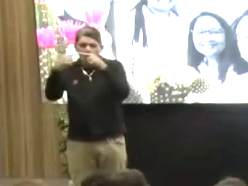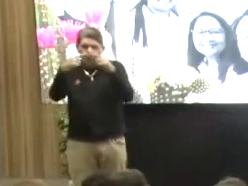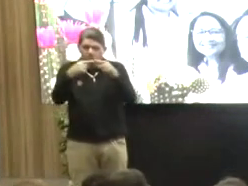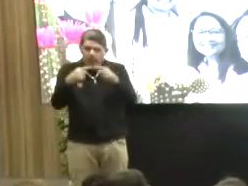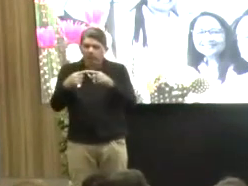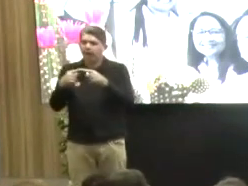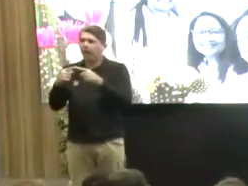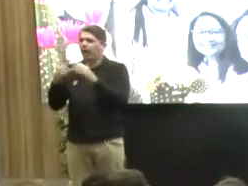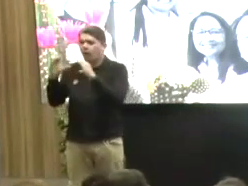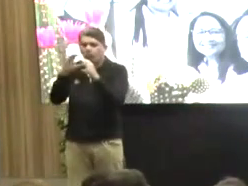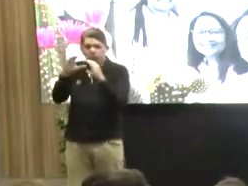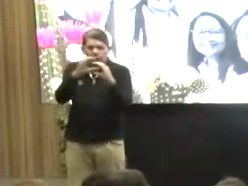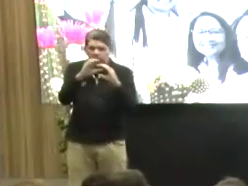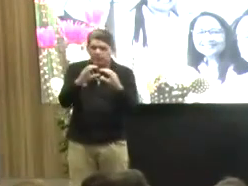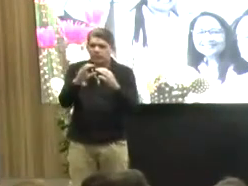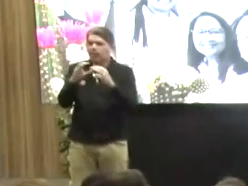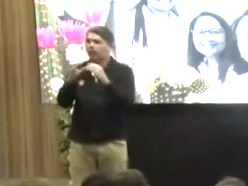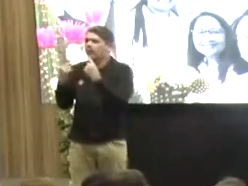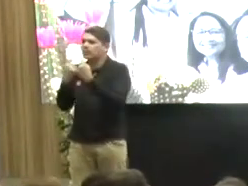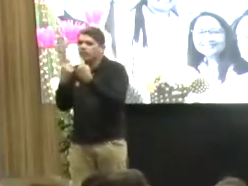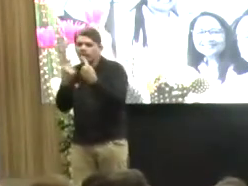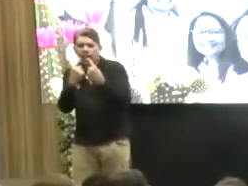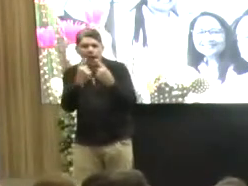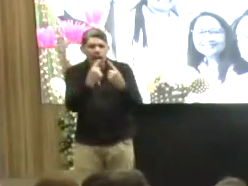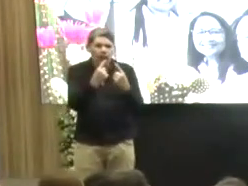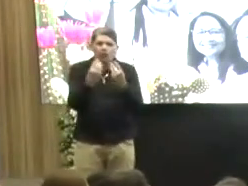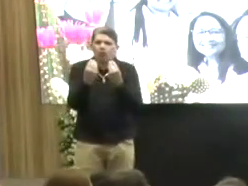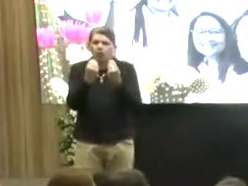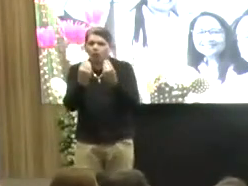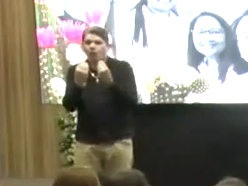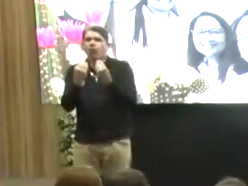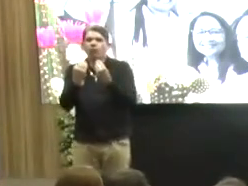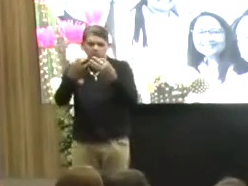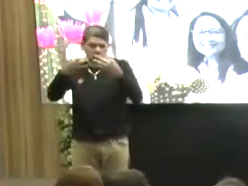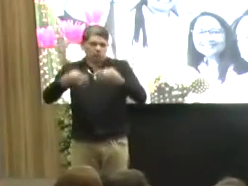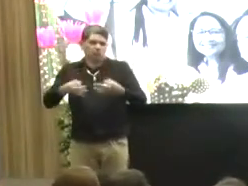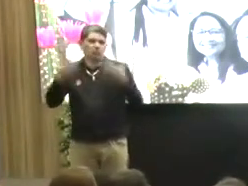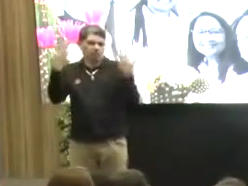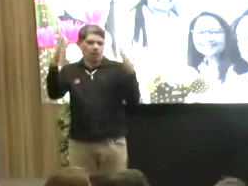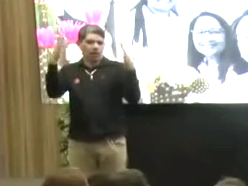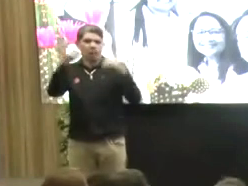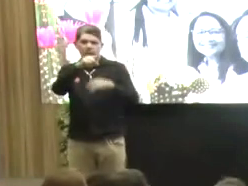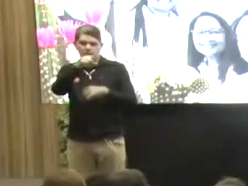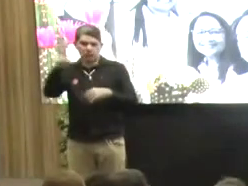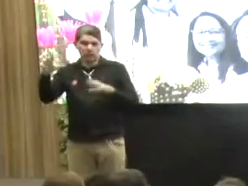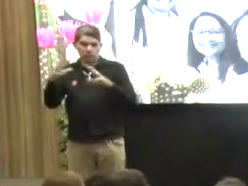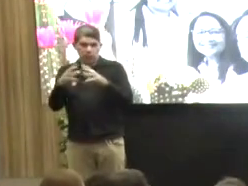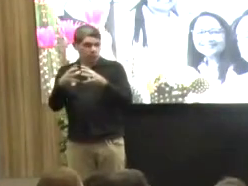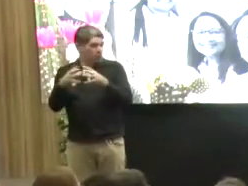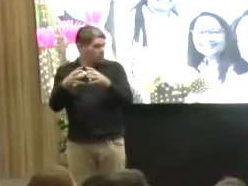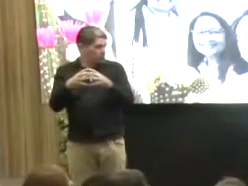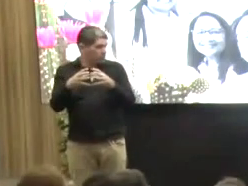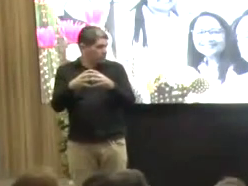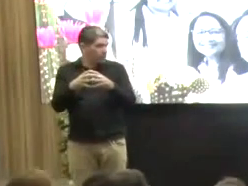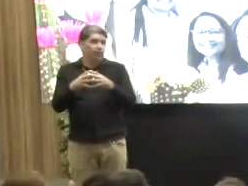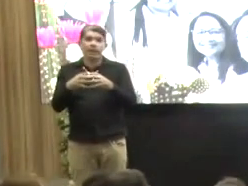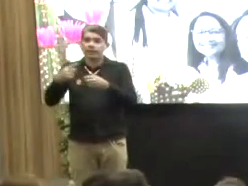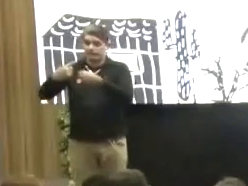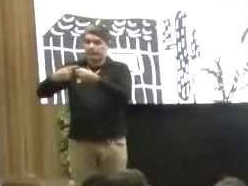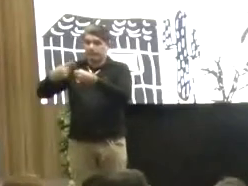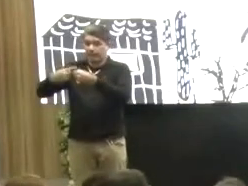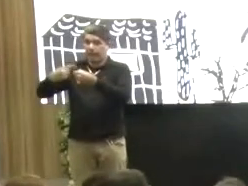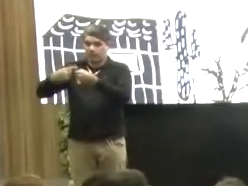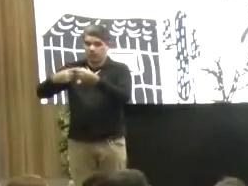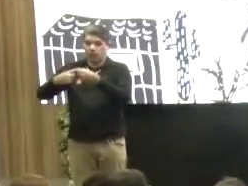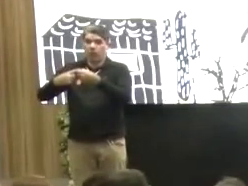vocês precisam, como é que a gente vai trabalhar. Parabéns, viu? Eu acho que ser do interior é bonito, porque ser